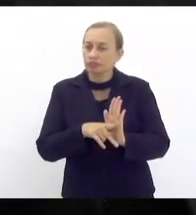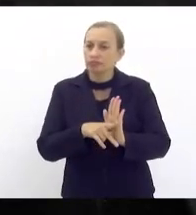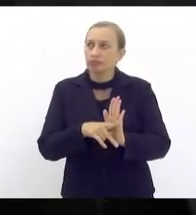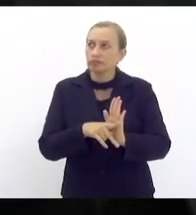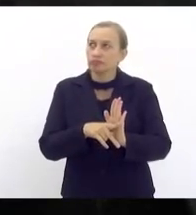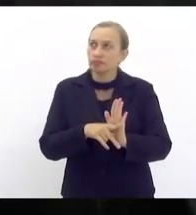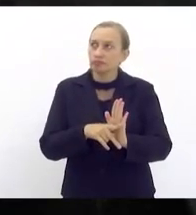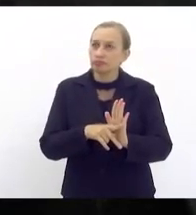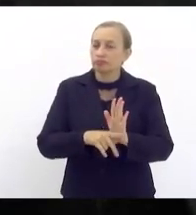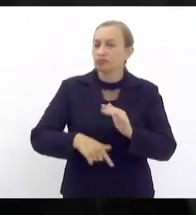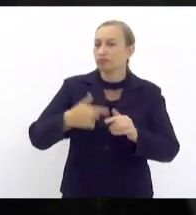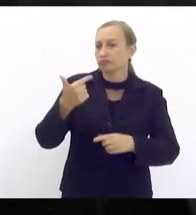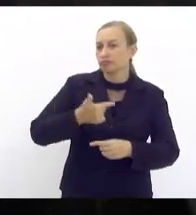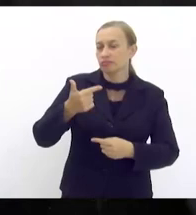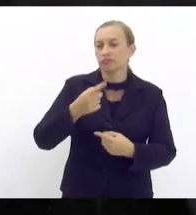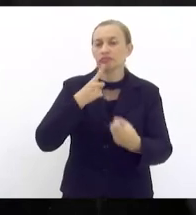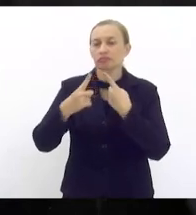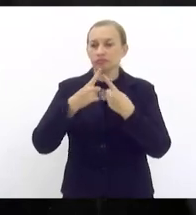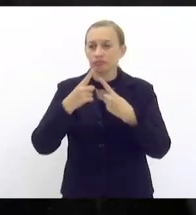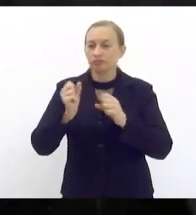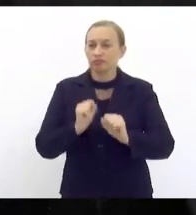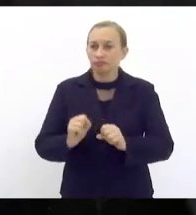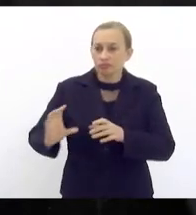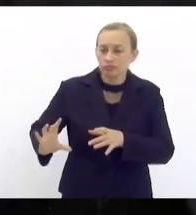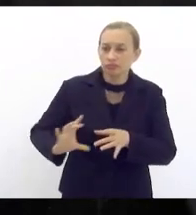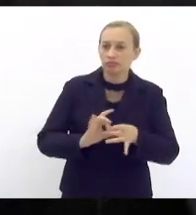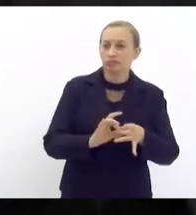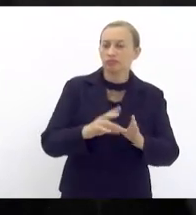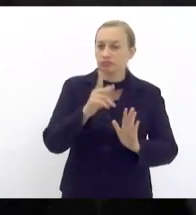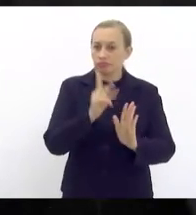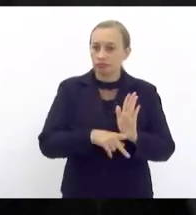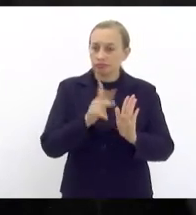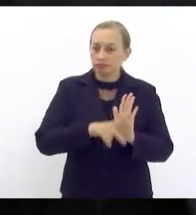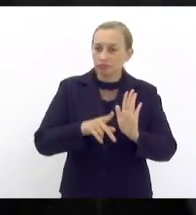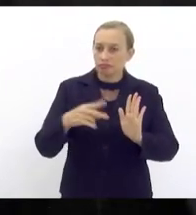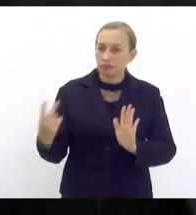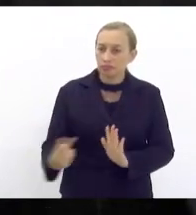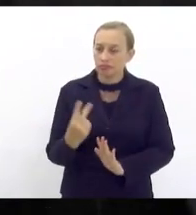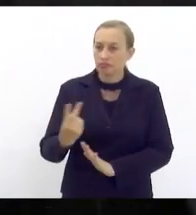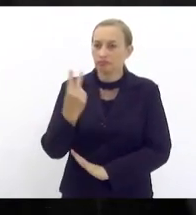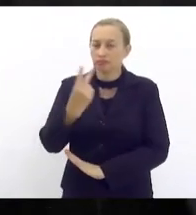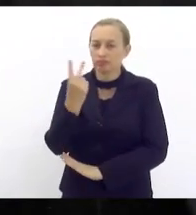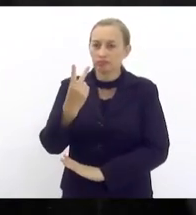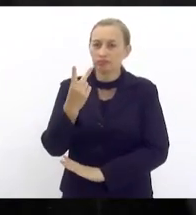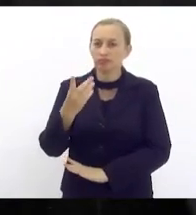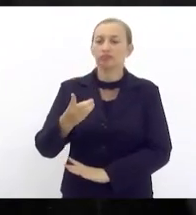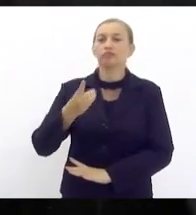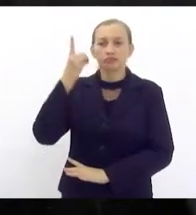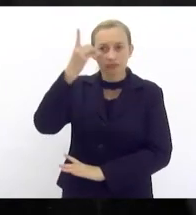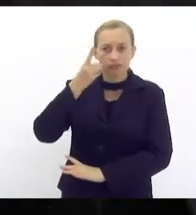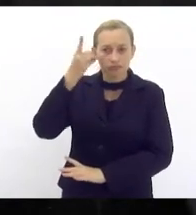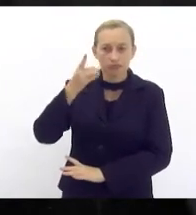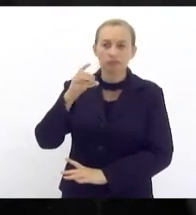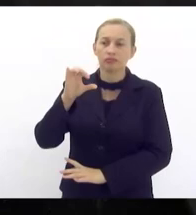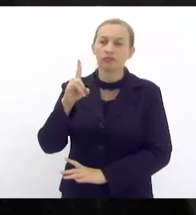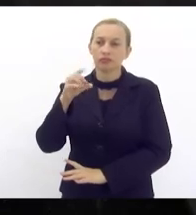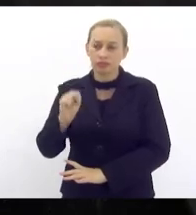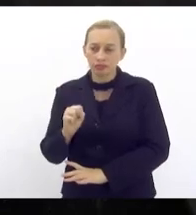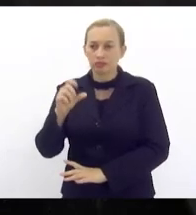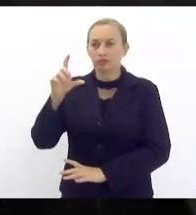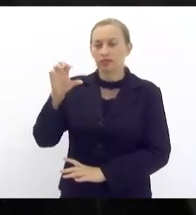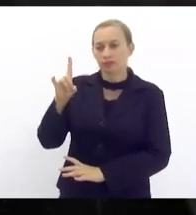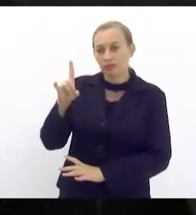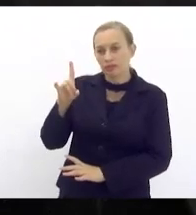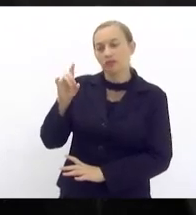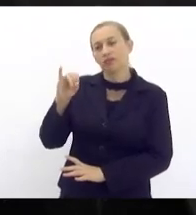que a gente na segunda discussão possa emendar esse projeto contribuir com o deputado Carlos Caiado com uma proposta dele para